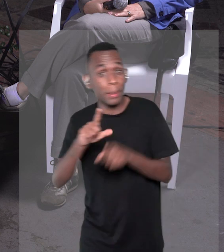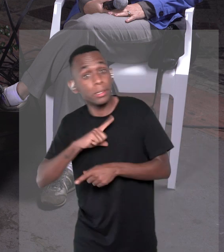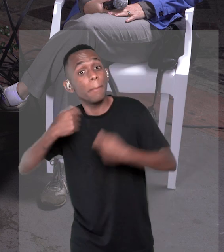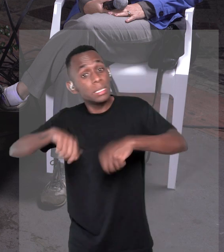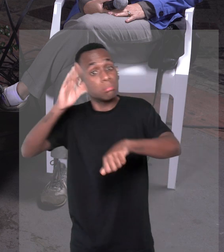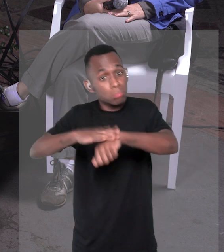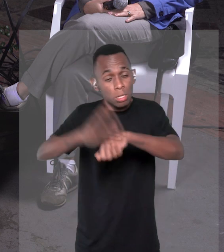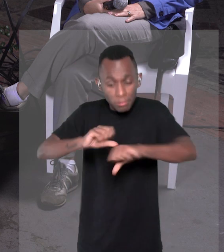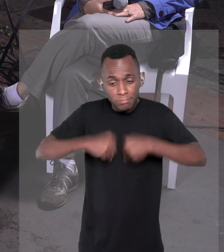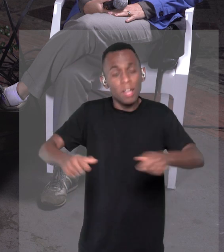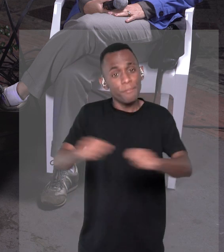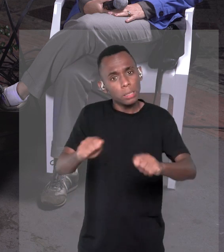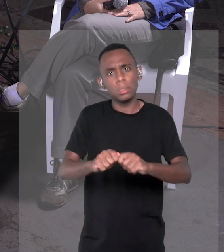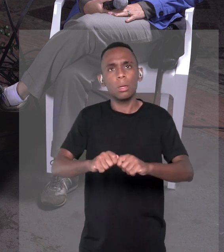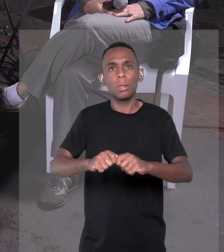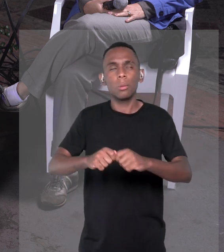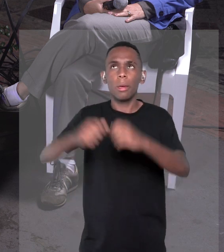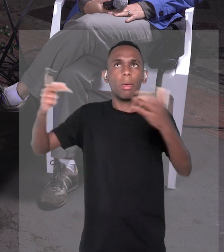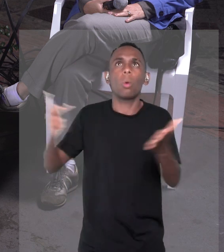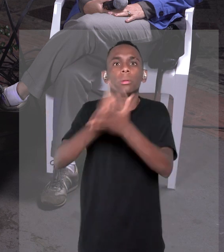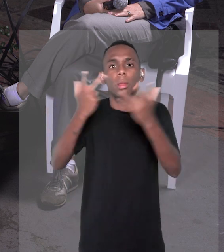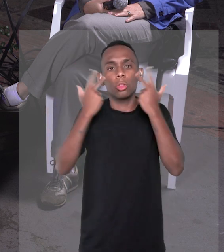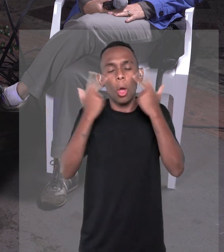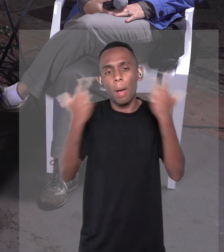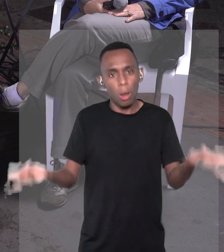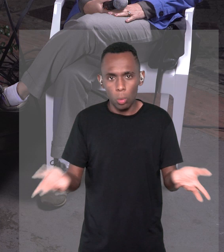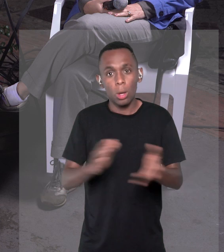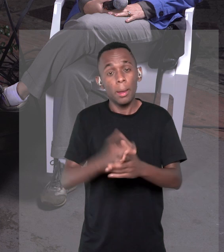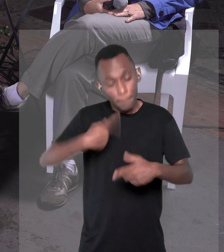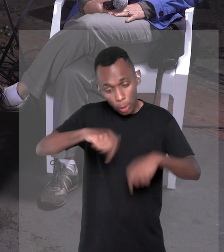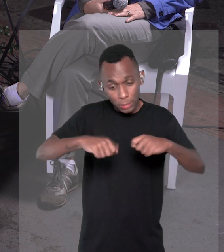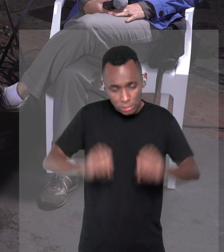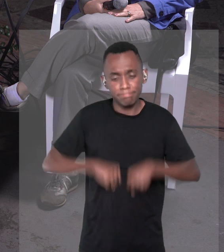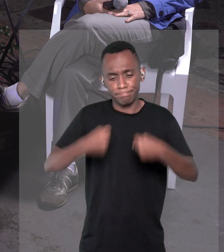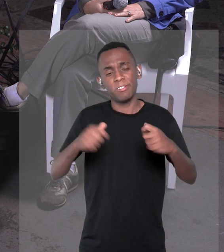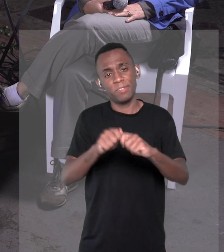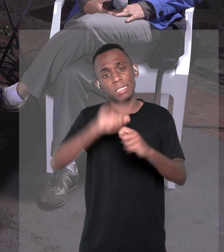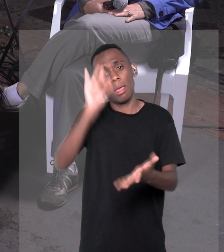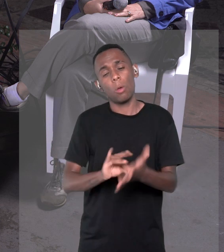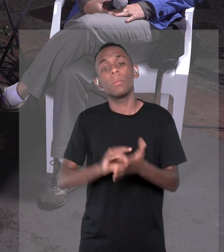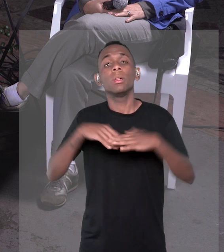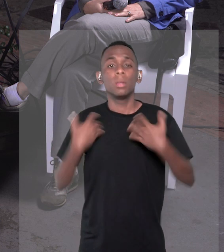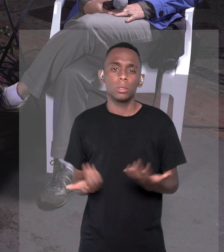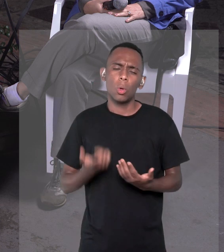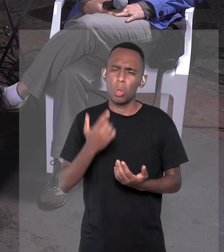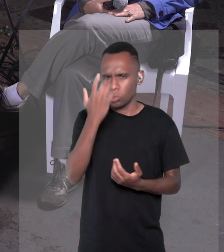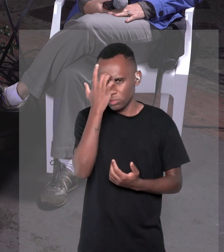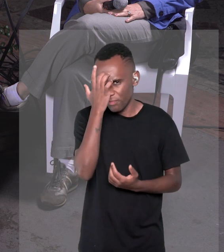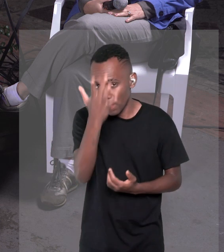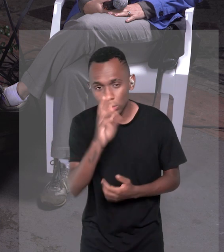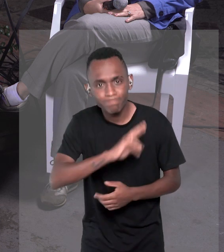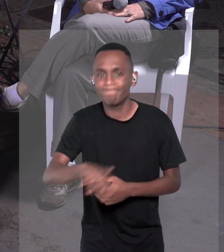dizer, que é de a gente fazer por ter, porque o que o Reobaldo diz, no fundo, é sorte é merecer